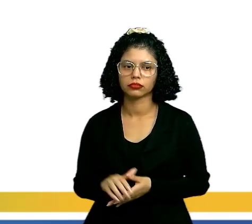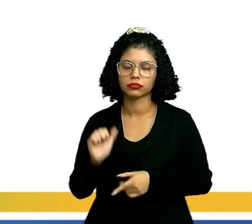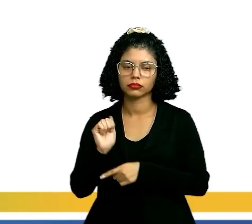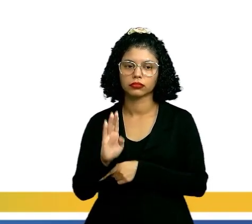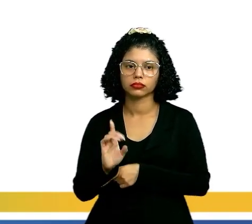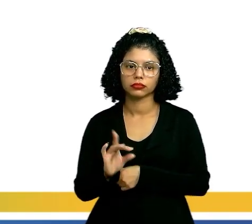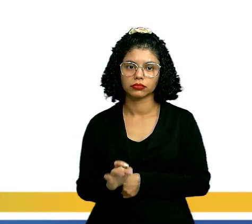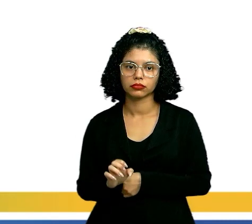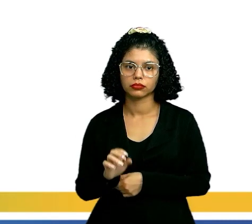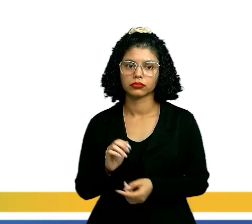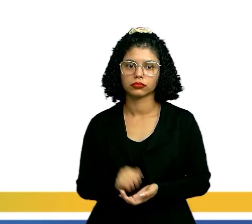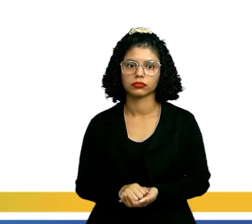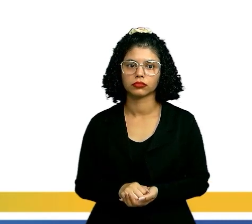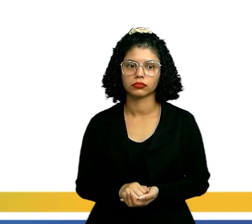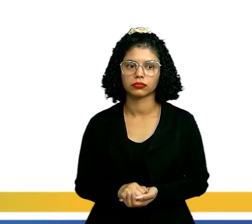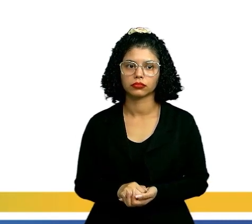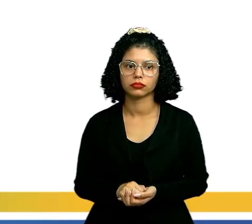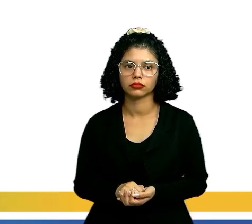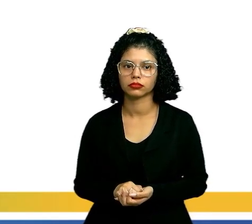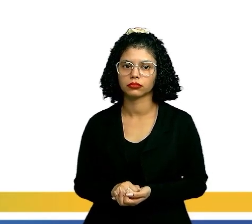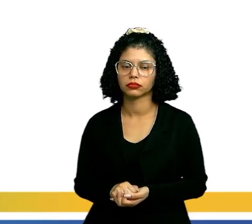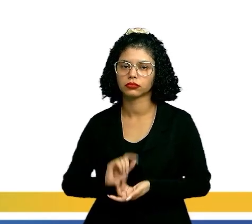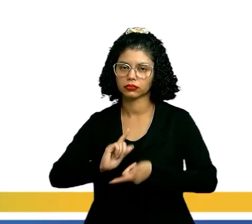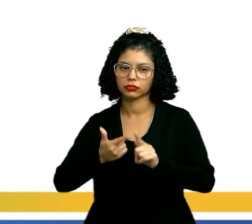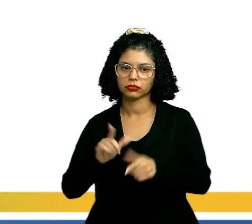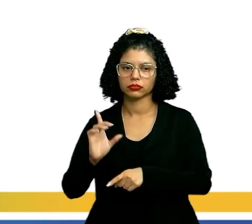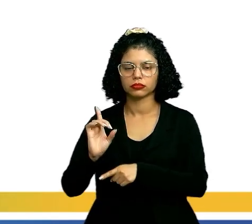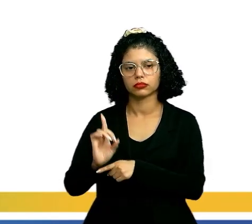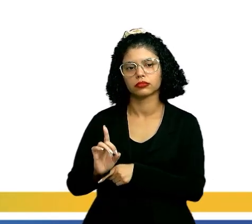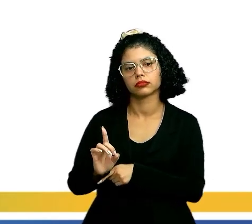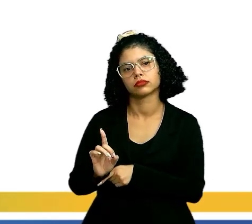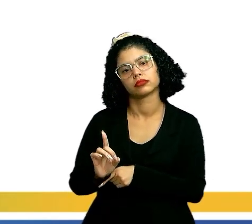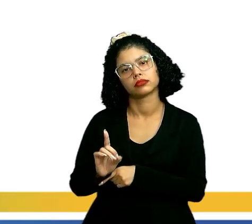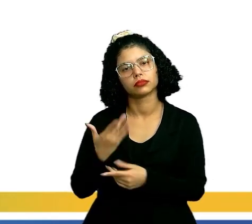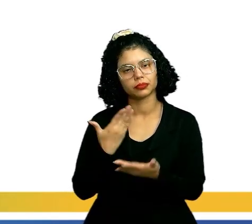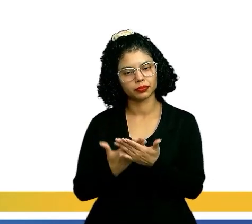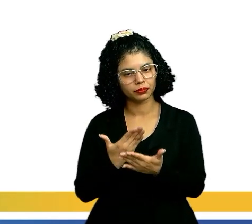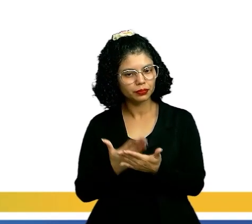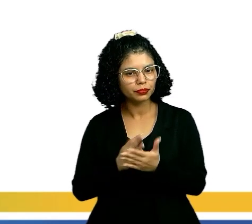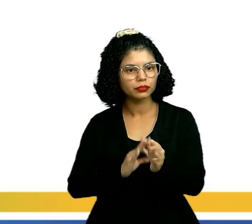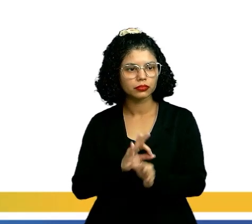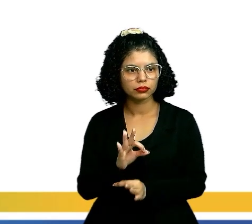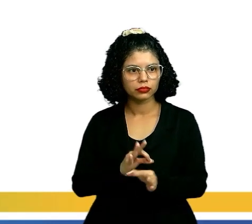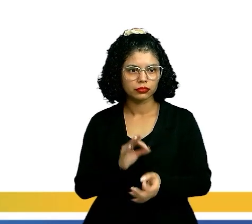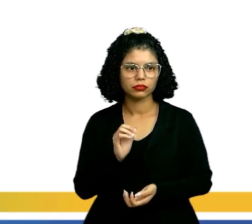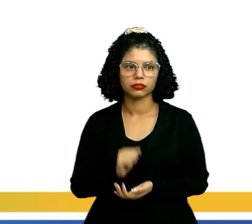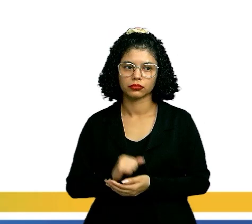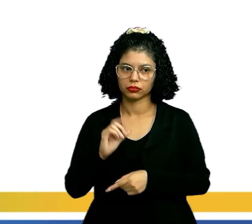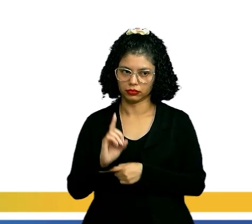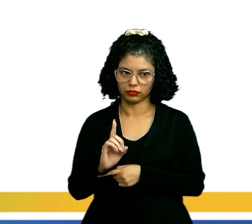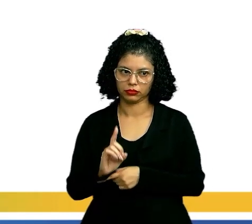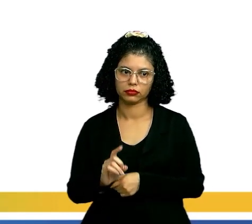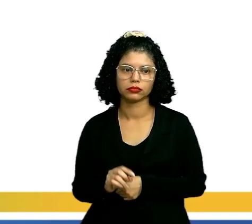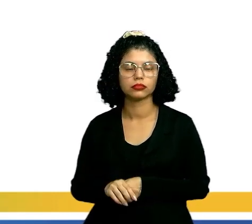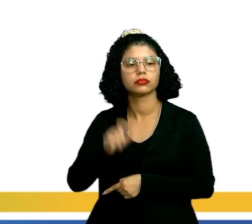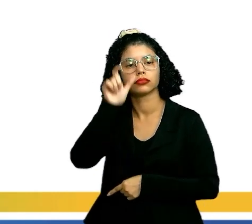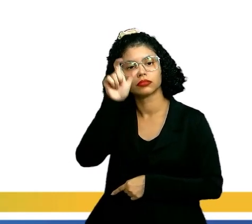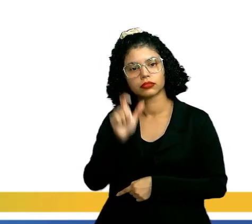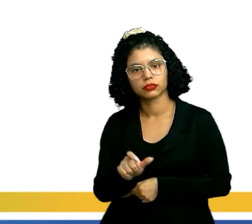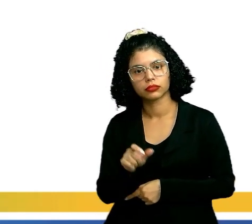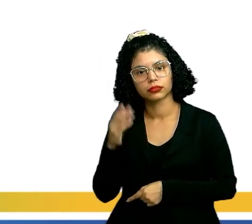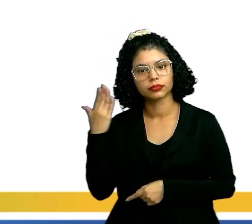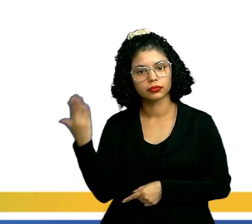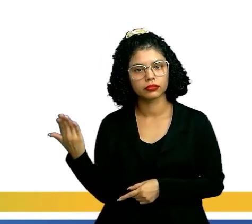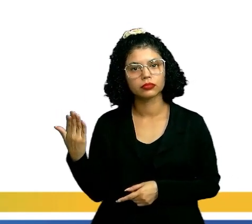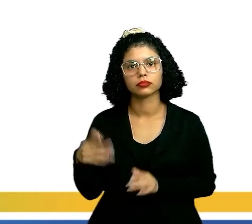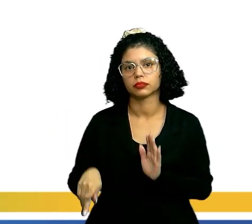C, D ou E, você que está estudando, se preparando, temos letra D. Nessa